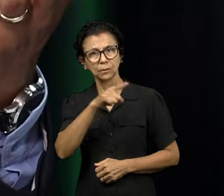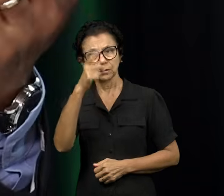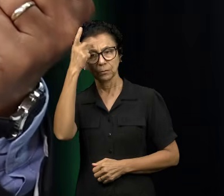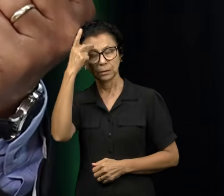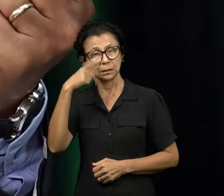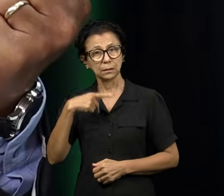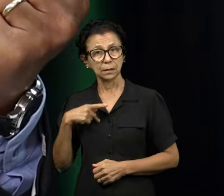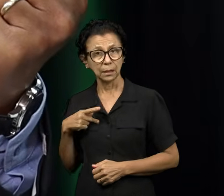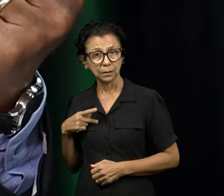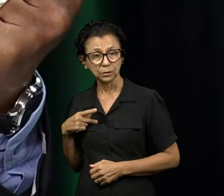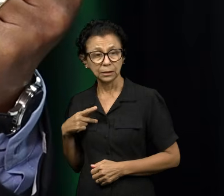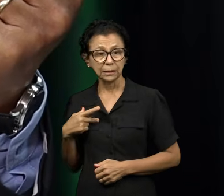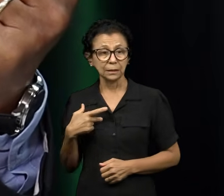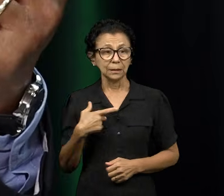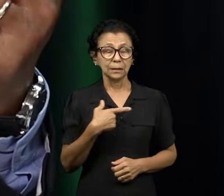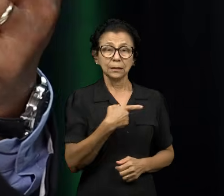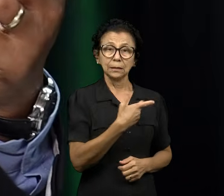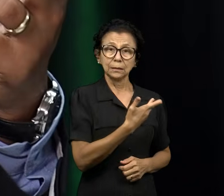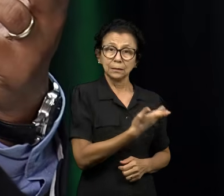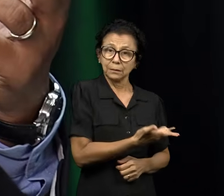mentalidade bloqueada